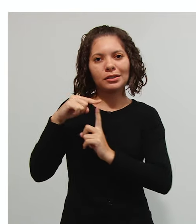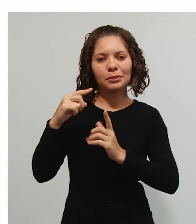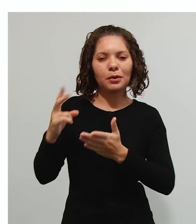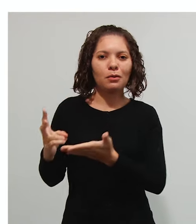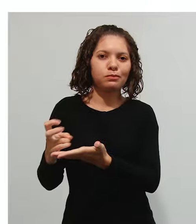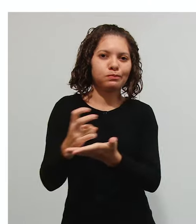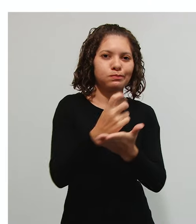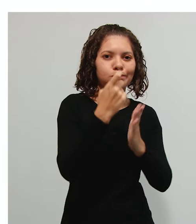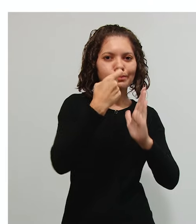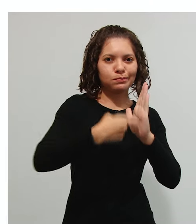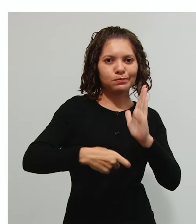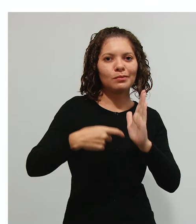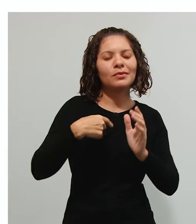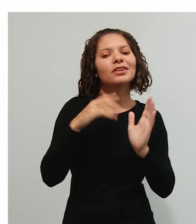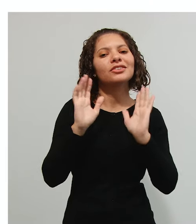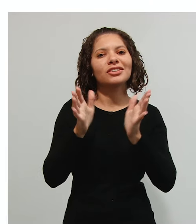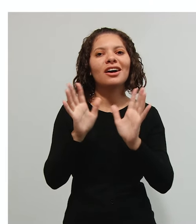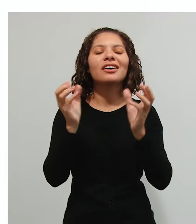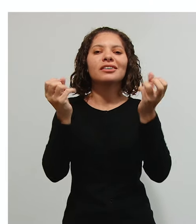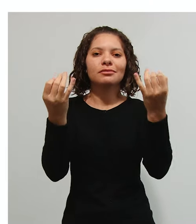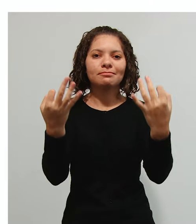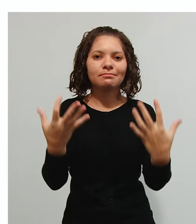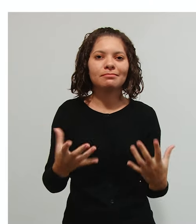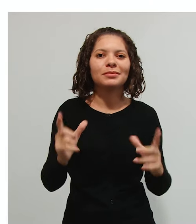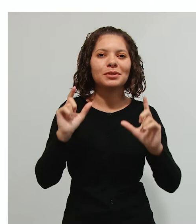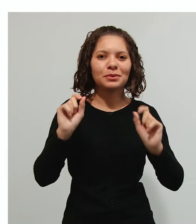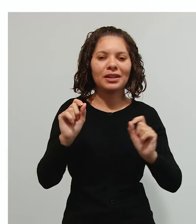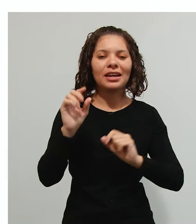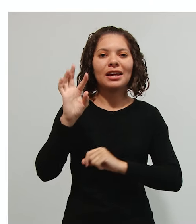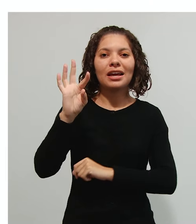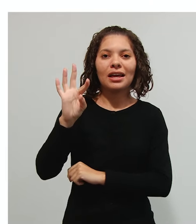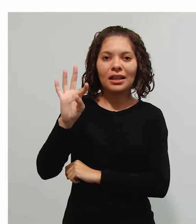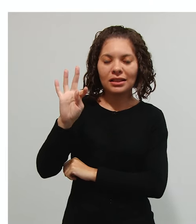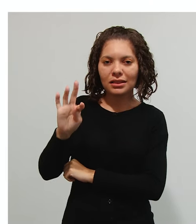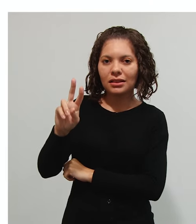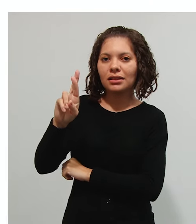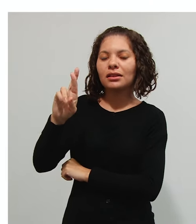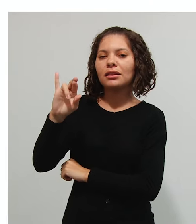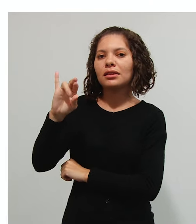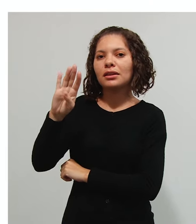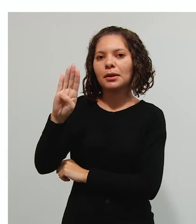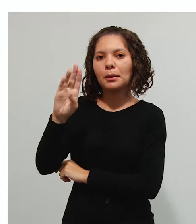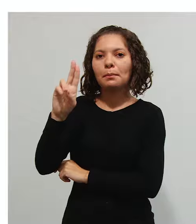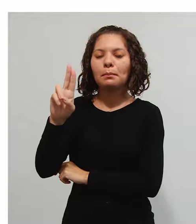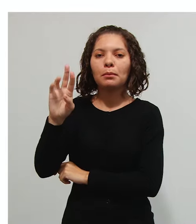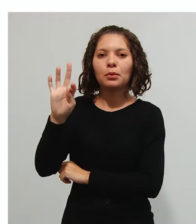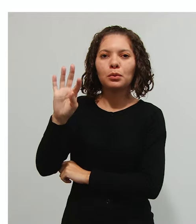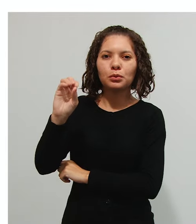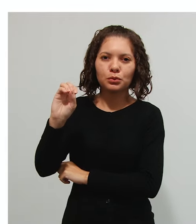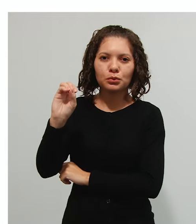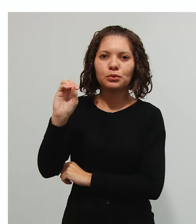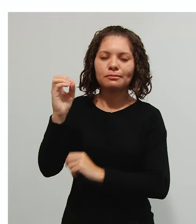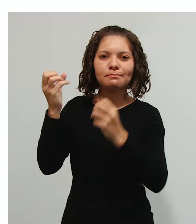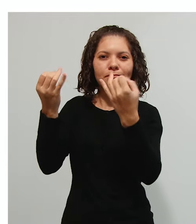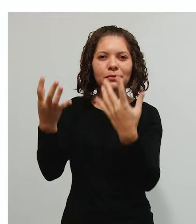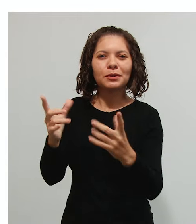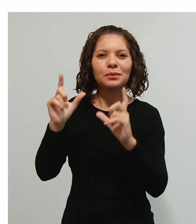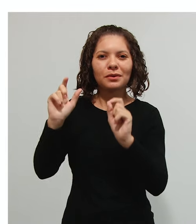Adiantei para vocês tributo é um gênero né que abrange não só os impostos mas